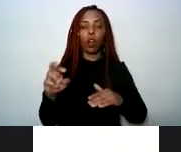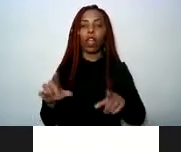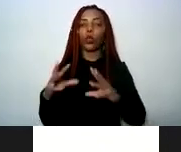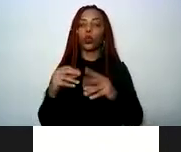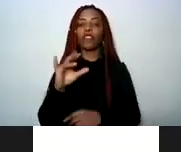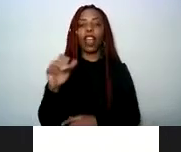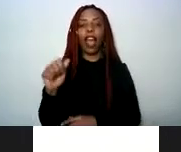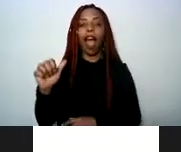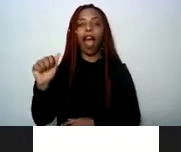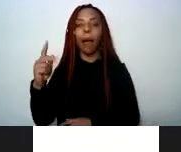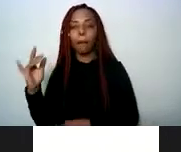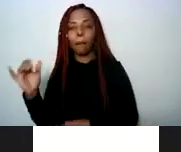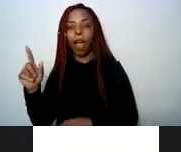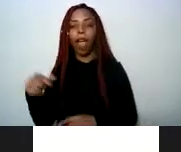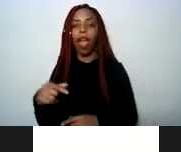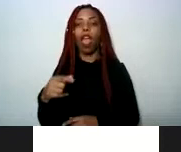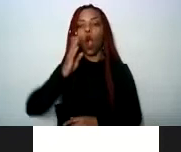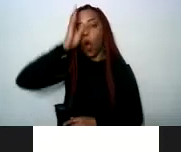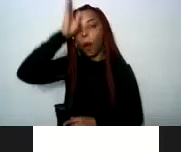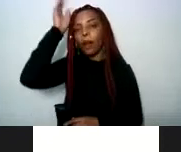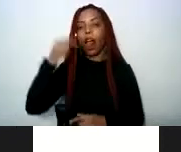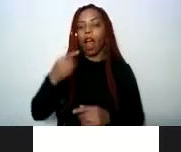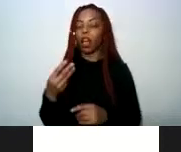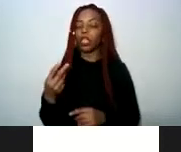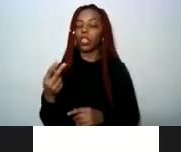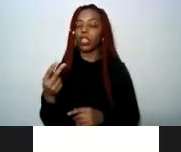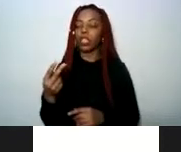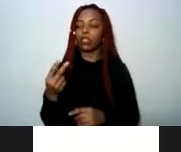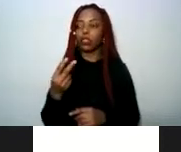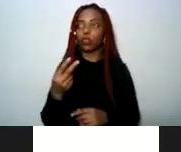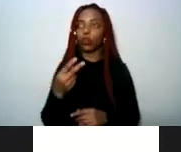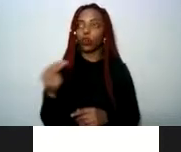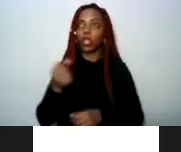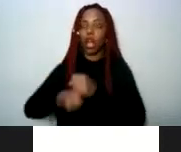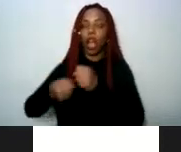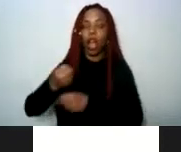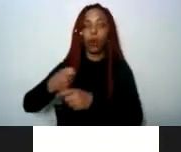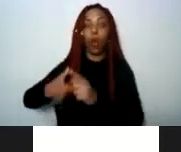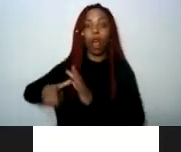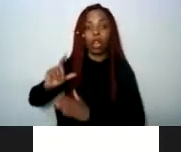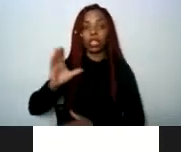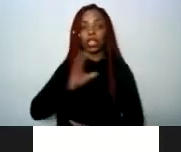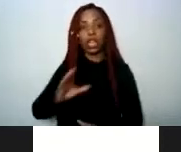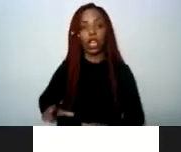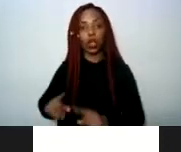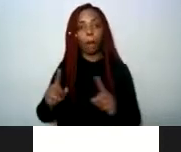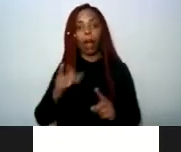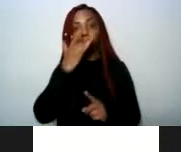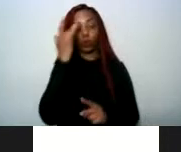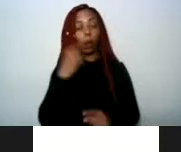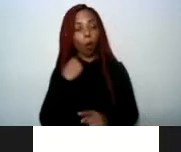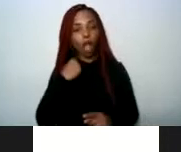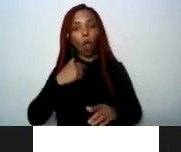século antes de Cristo onde as pessoas ilustres eram sepultadas às margens da estrada e a gente